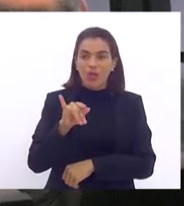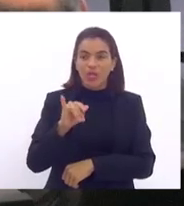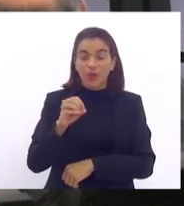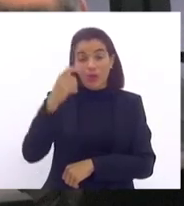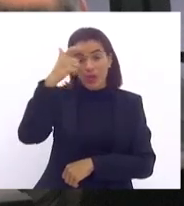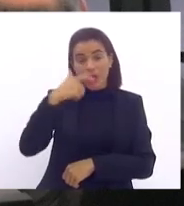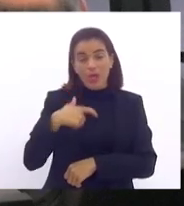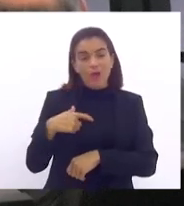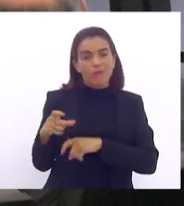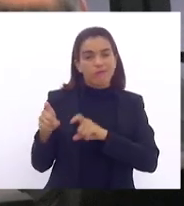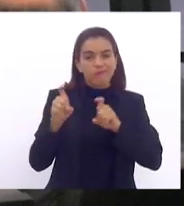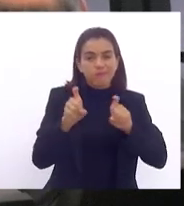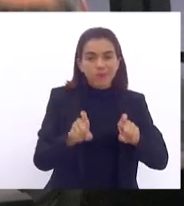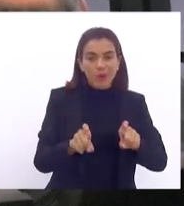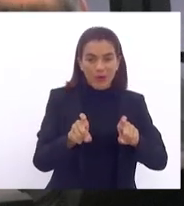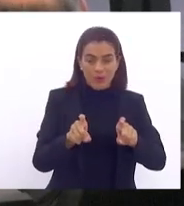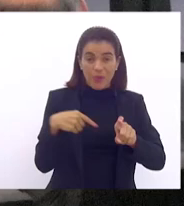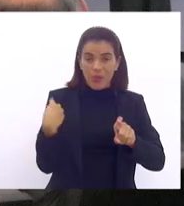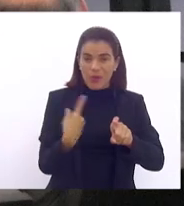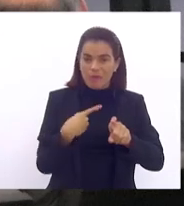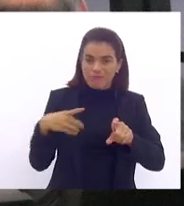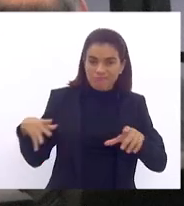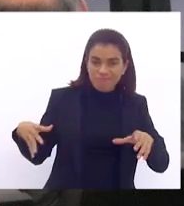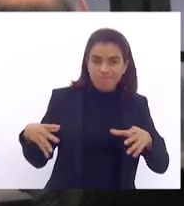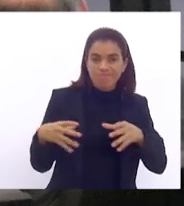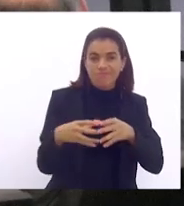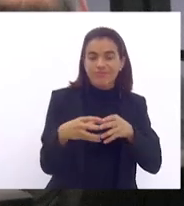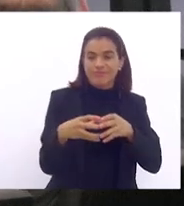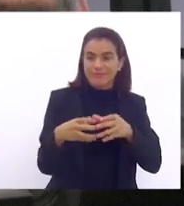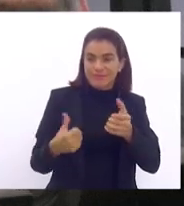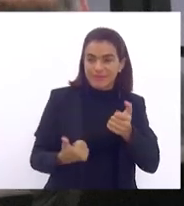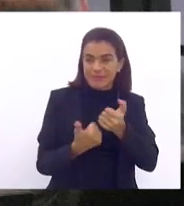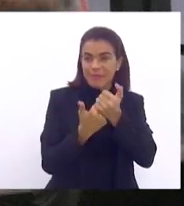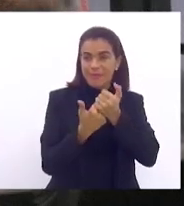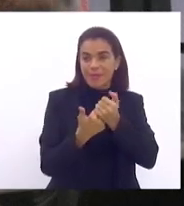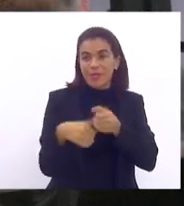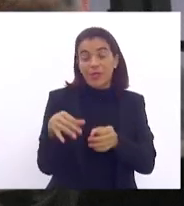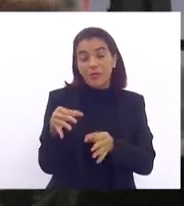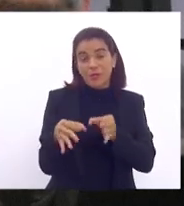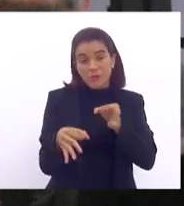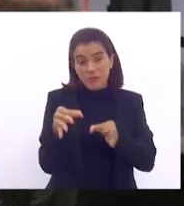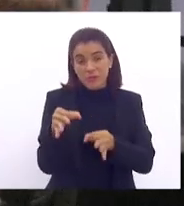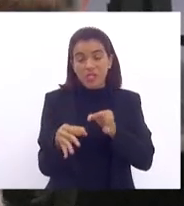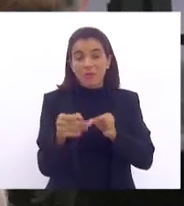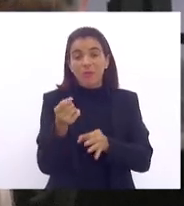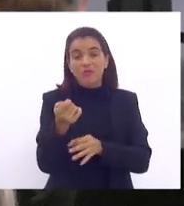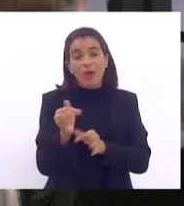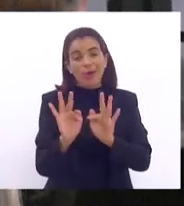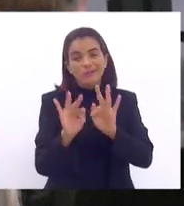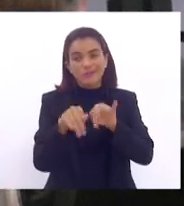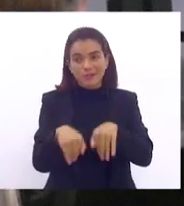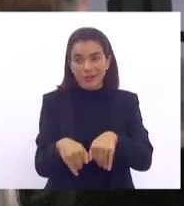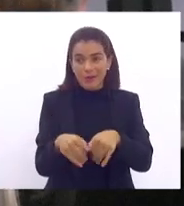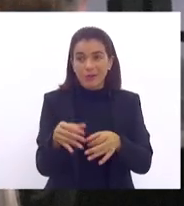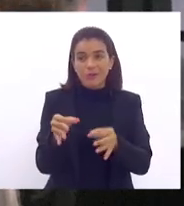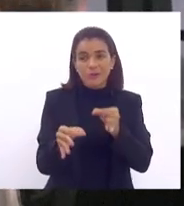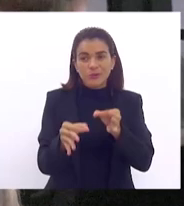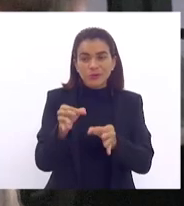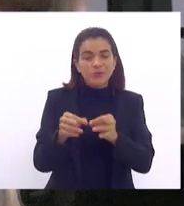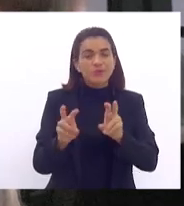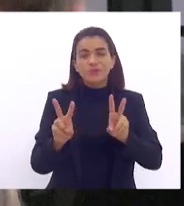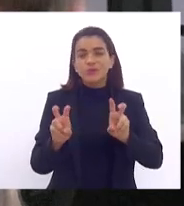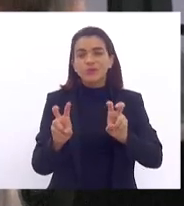já tá em curso a gente soma forças e o julgamento tá eh em vias de acabar e esse julgamento gira em